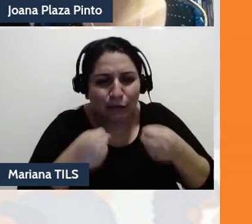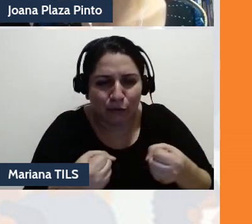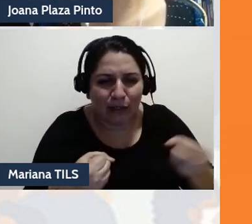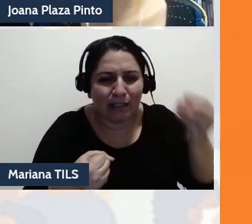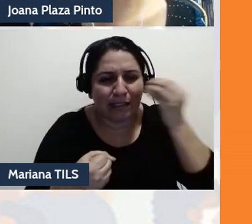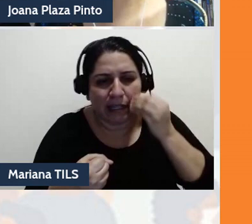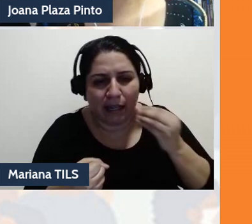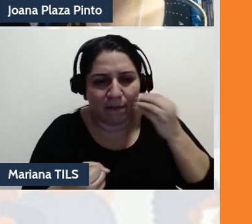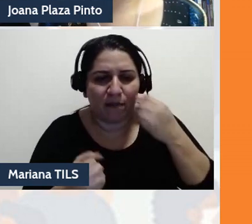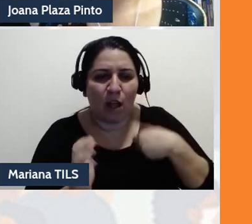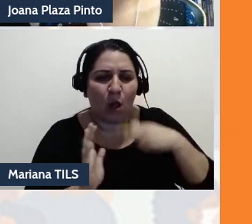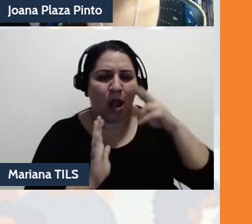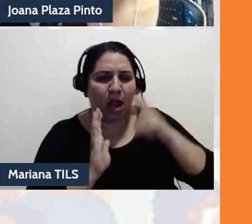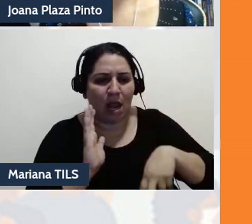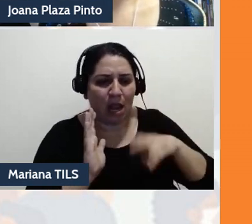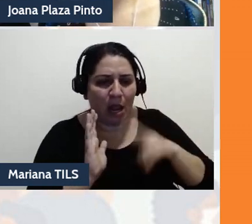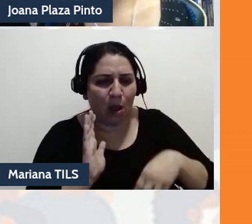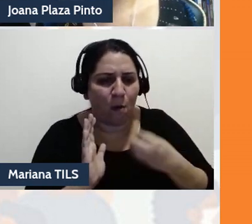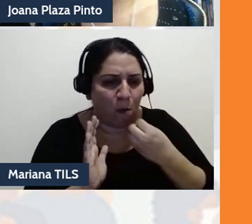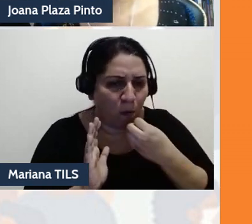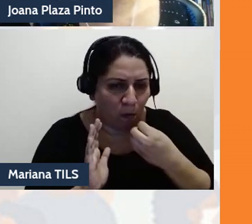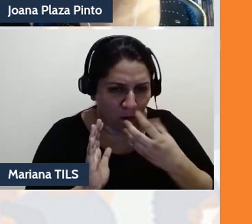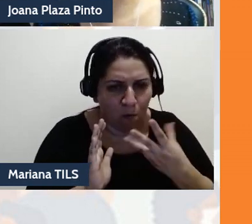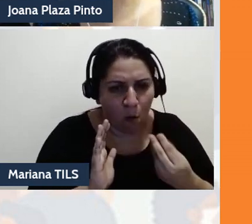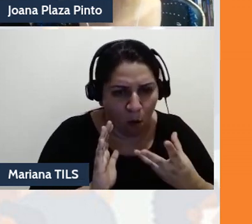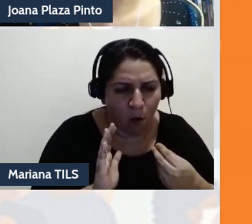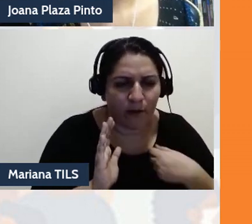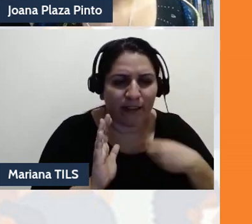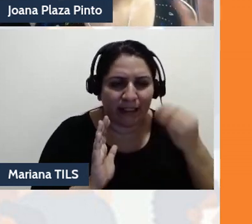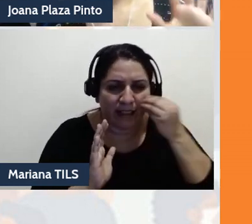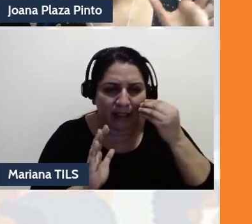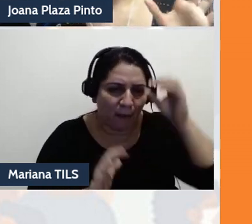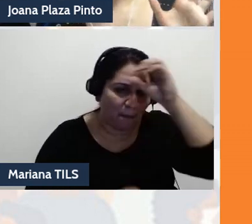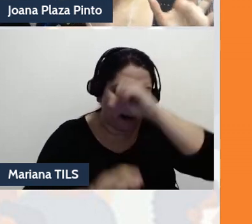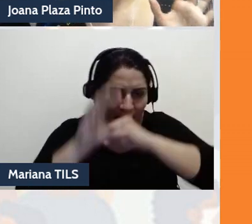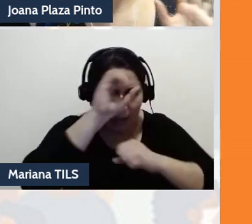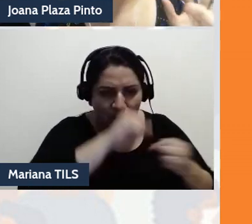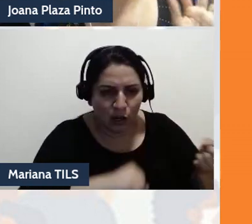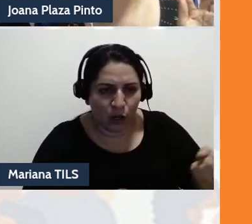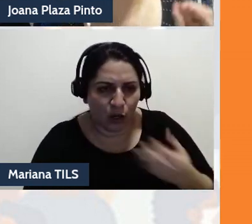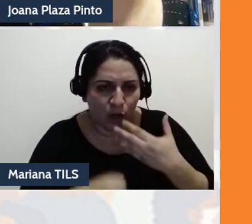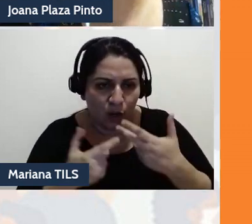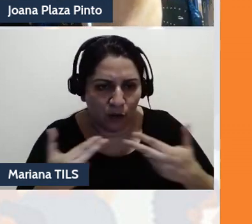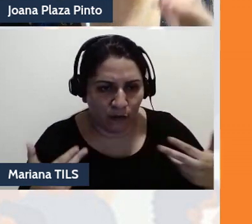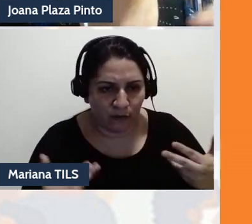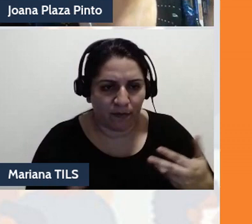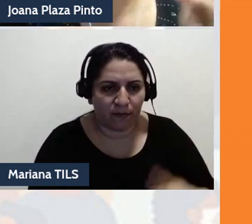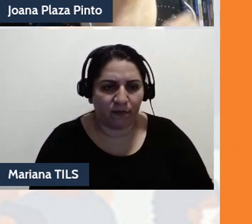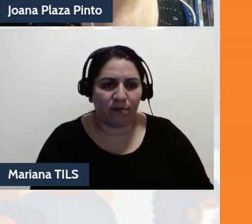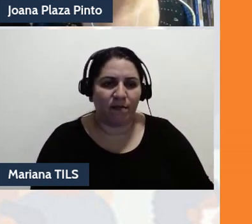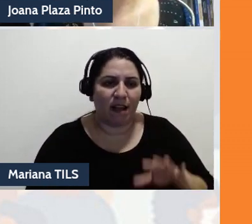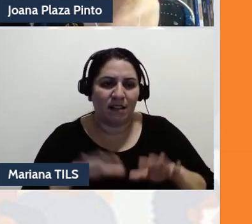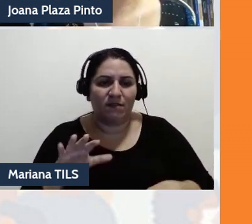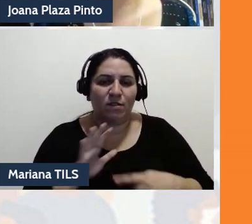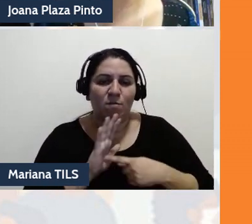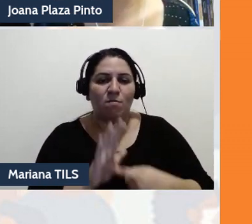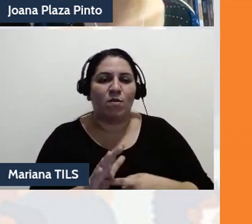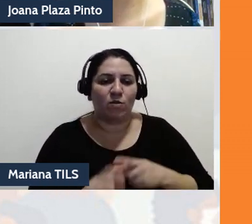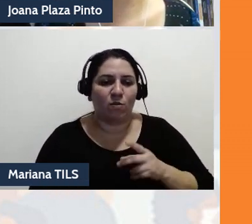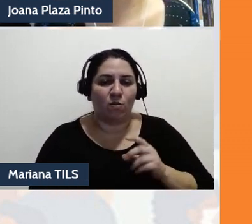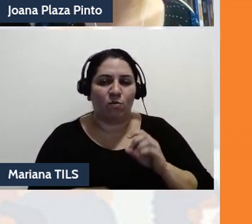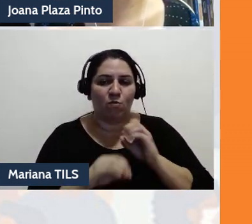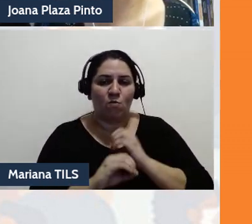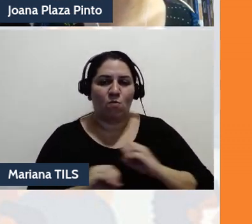leio bastante, procuro aprender coisas novas, para não dizer que nunca tinha alguma coisa nesse sentido, né,